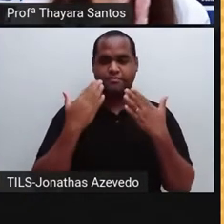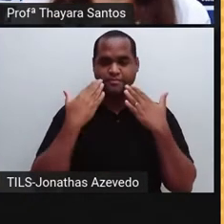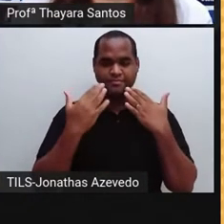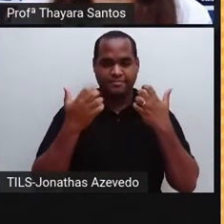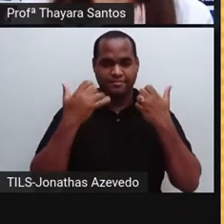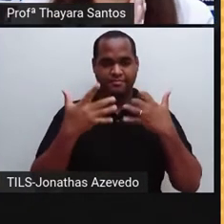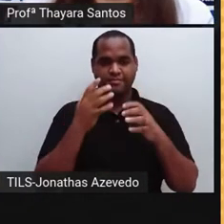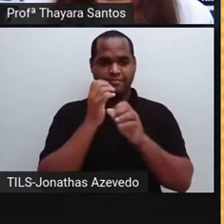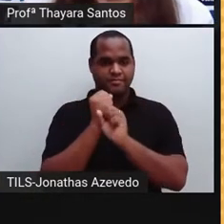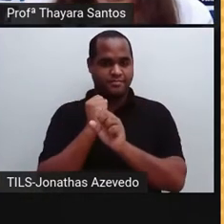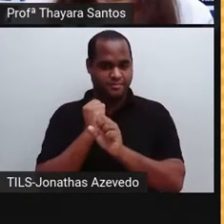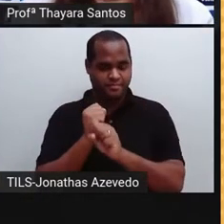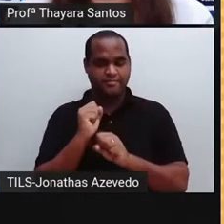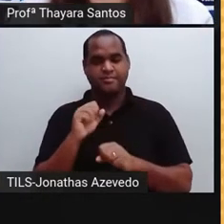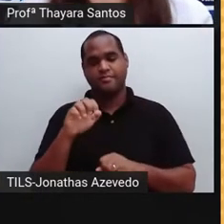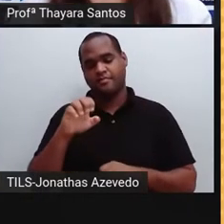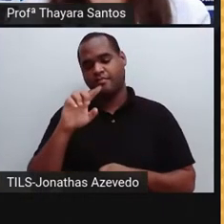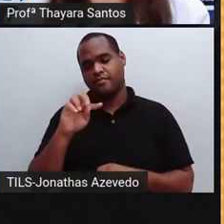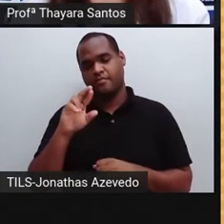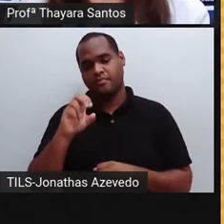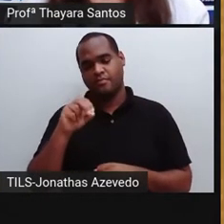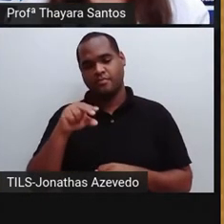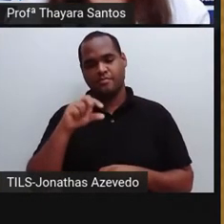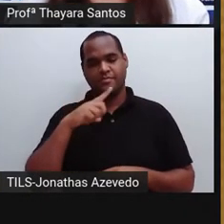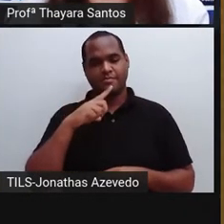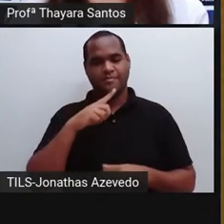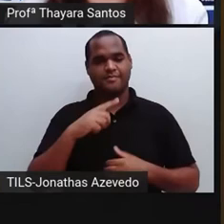mesma quantidade de elétrons.